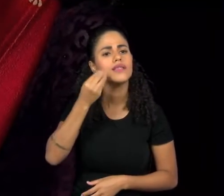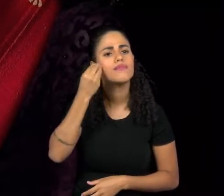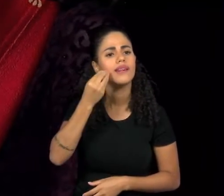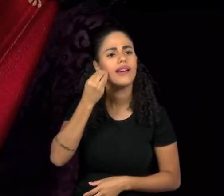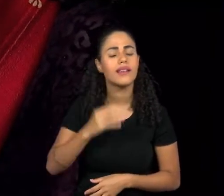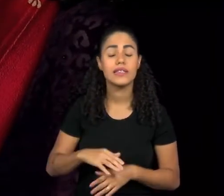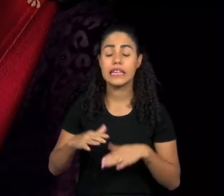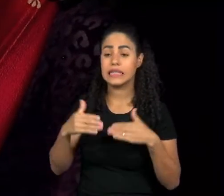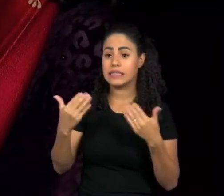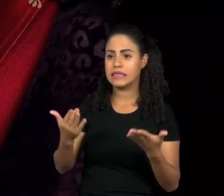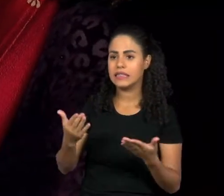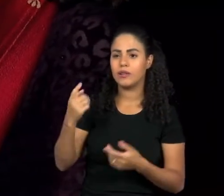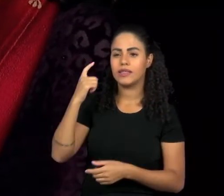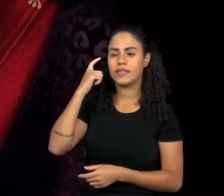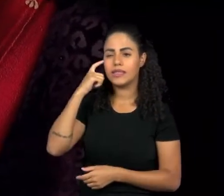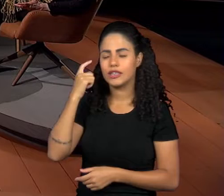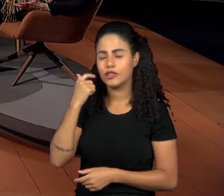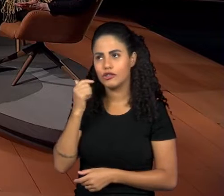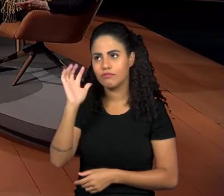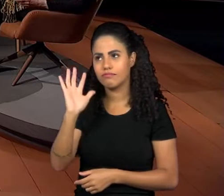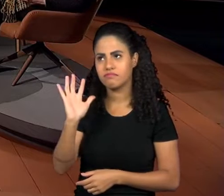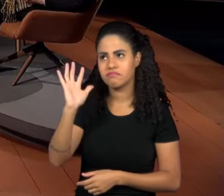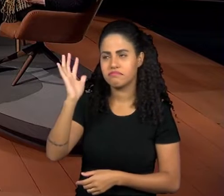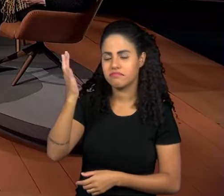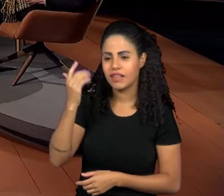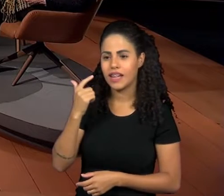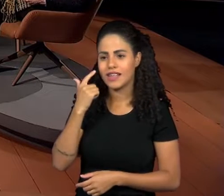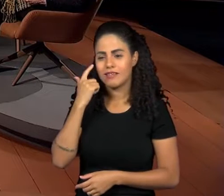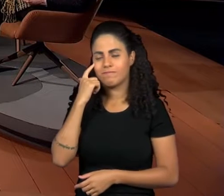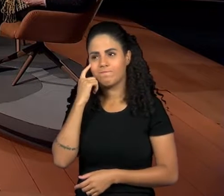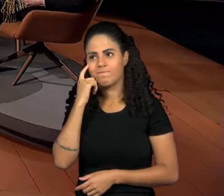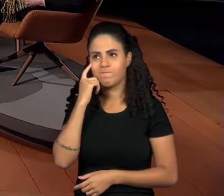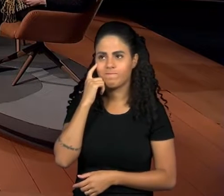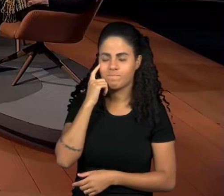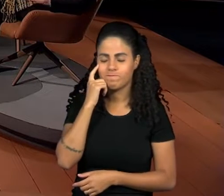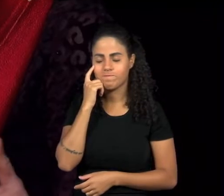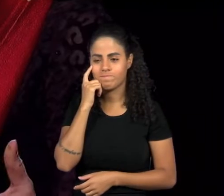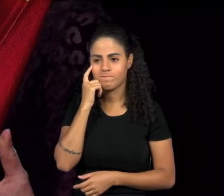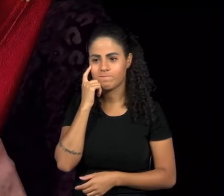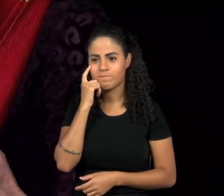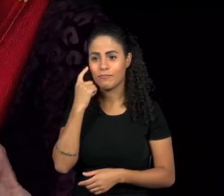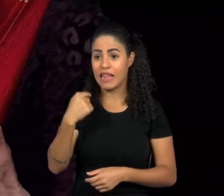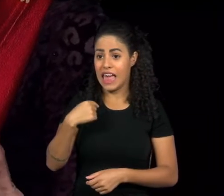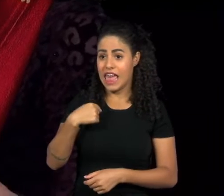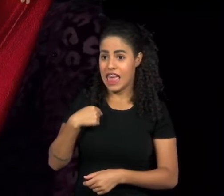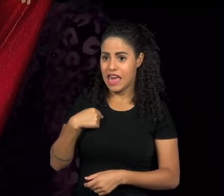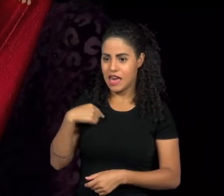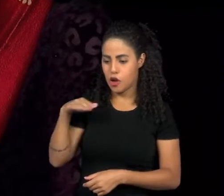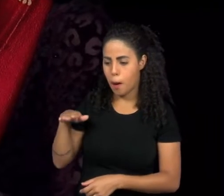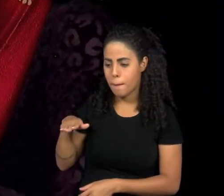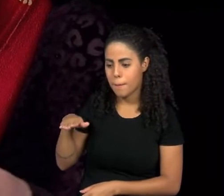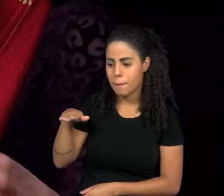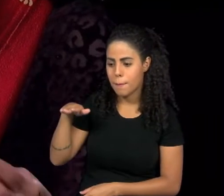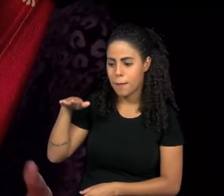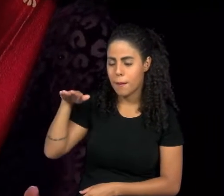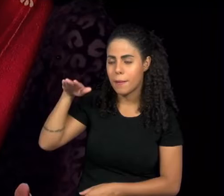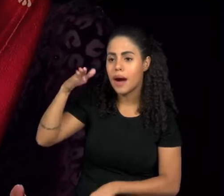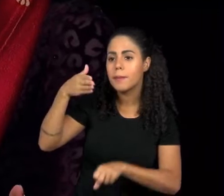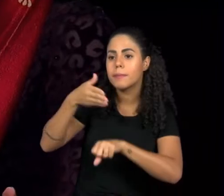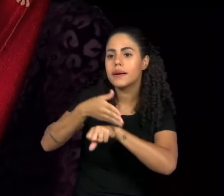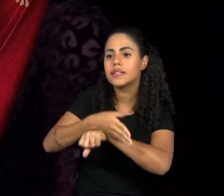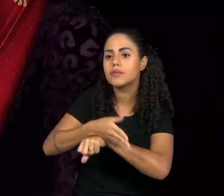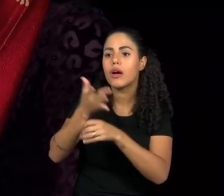tem a ver com alguma coisa, a coisa te acontece. Uhum. E quando eu fui fazer o